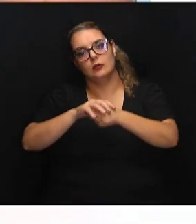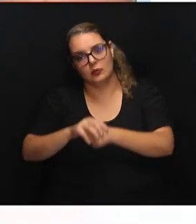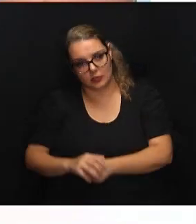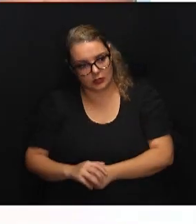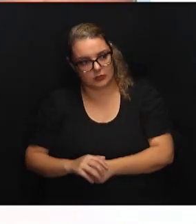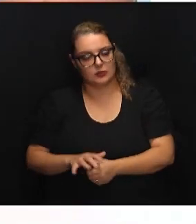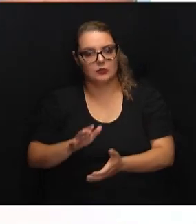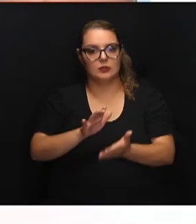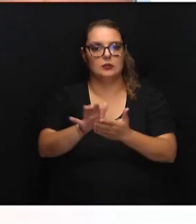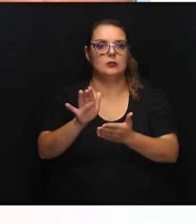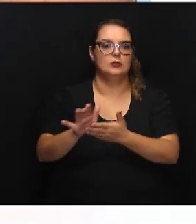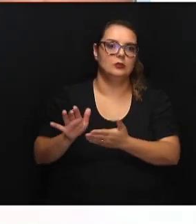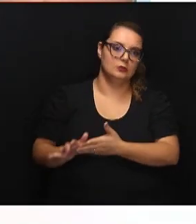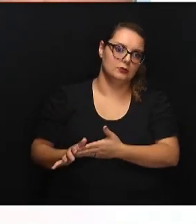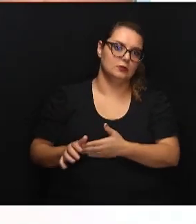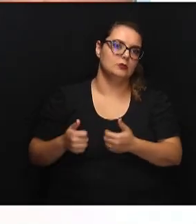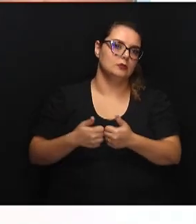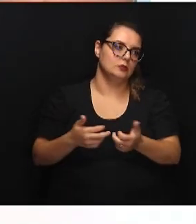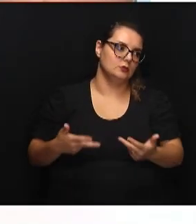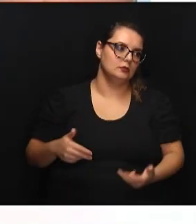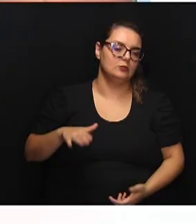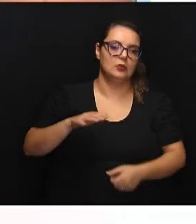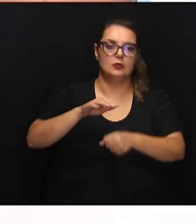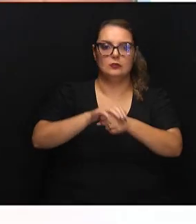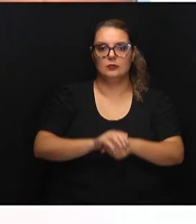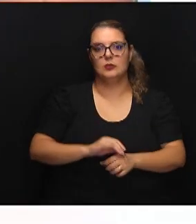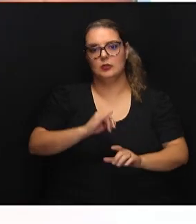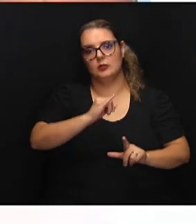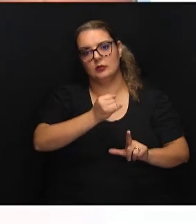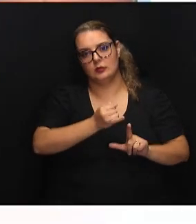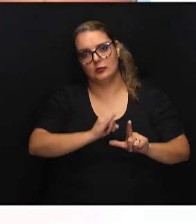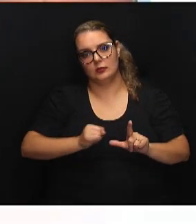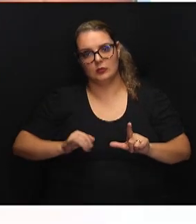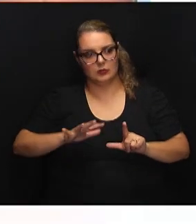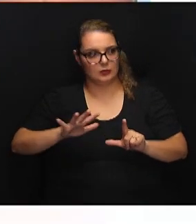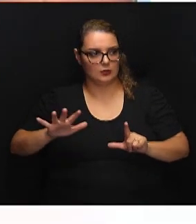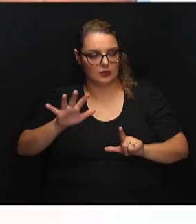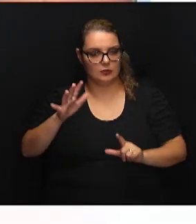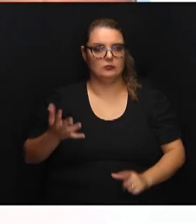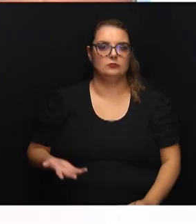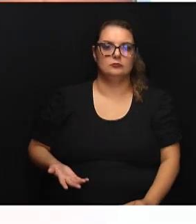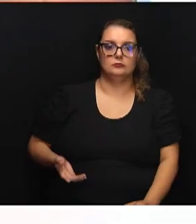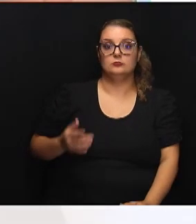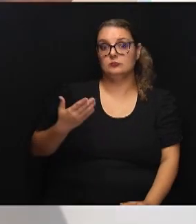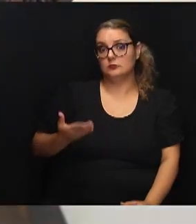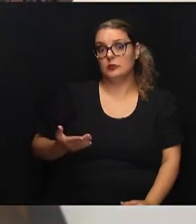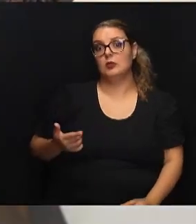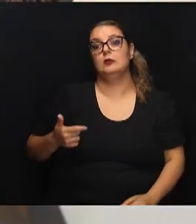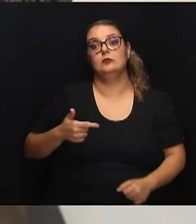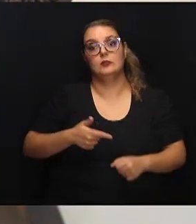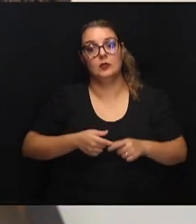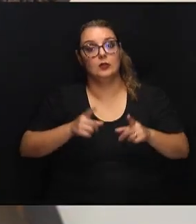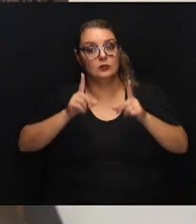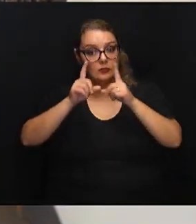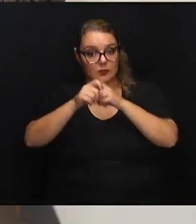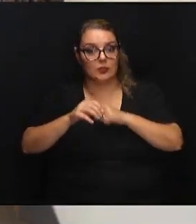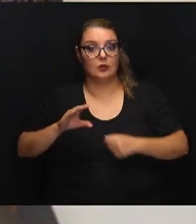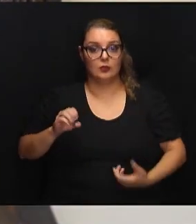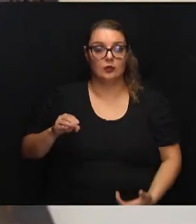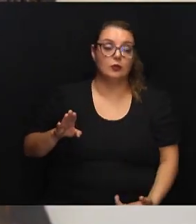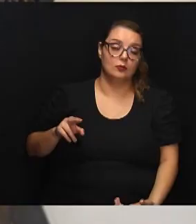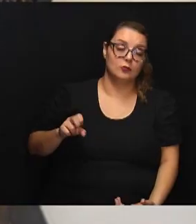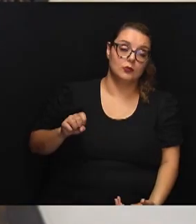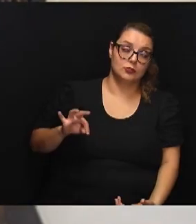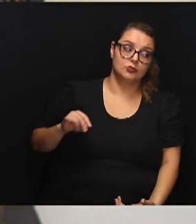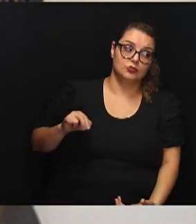custo de transporte, mais uma pressão inflacionária, certo? Então, a gasolina é uma coisa muito complicada, o combustível, em geral, é muito